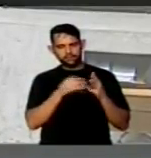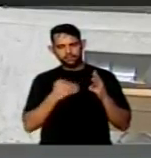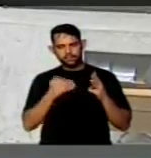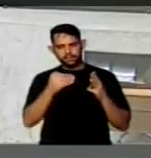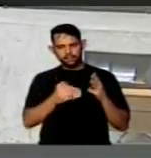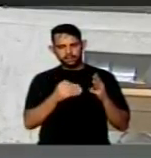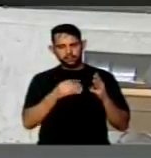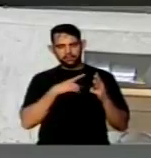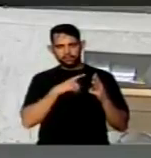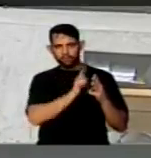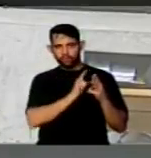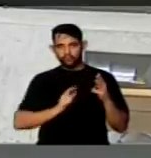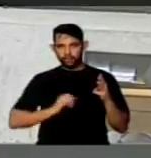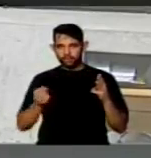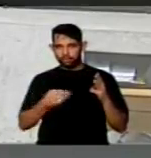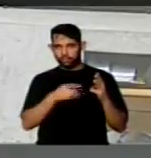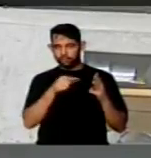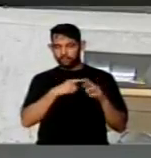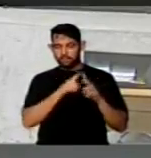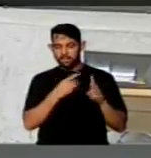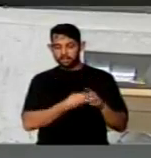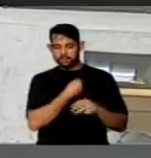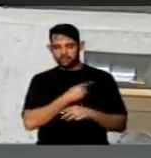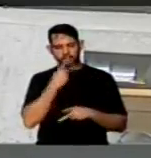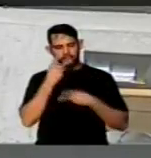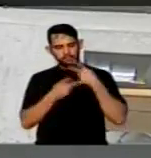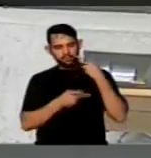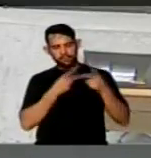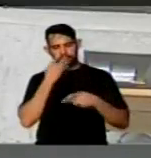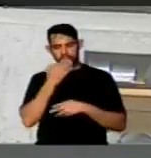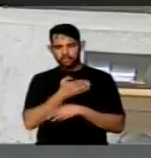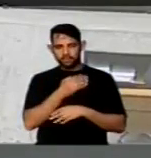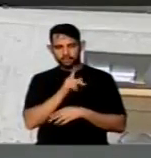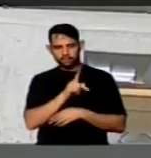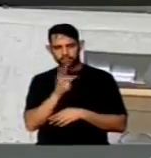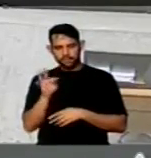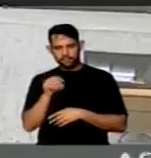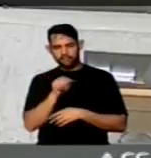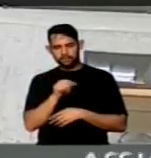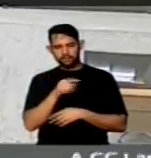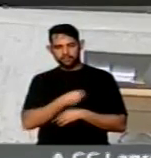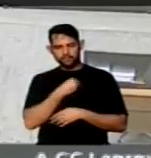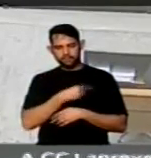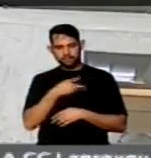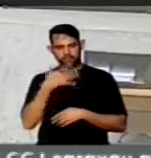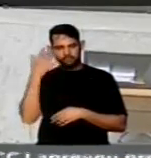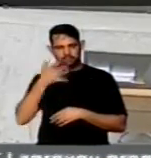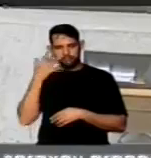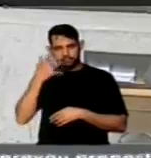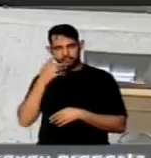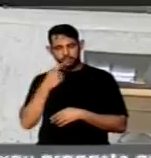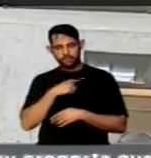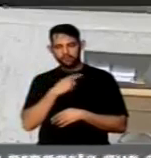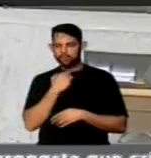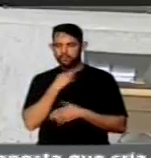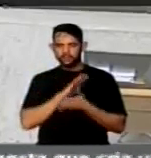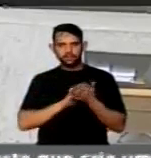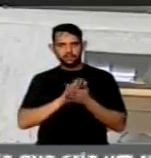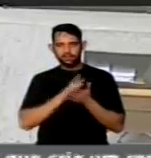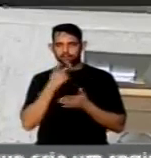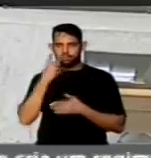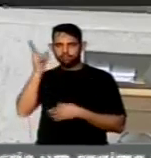governo. Mas, diante dos discursos dos petistas aqui nessas tribunas, não posso deixar